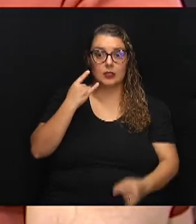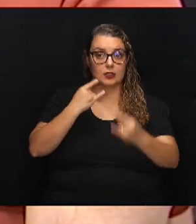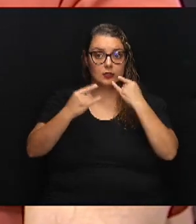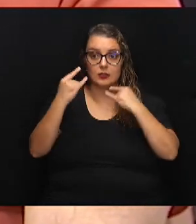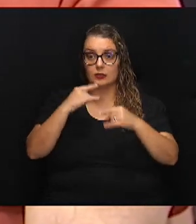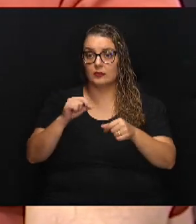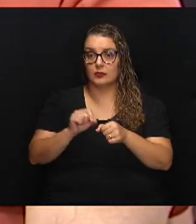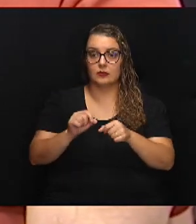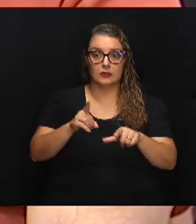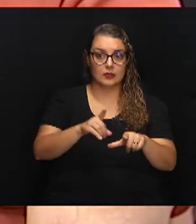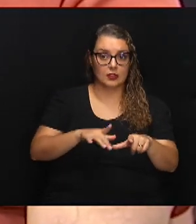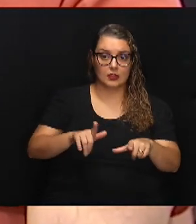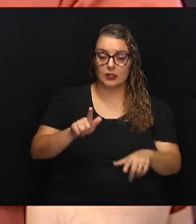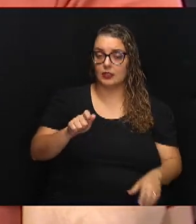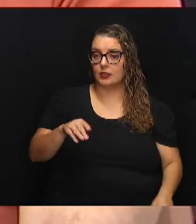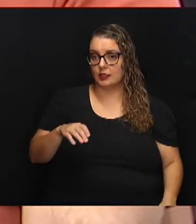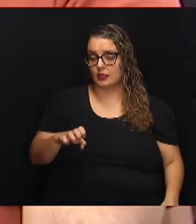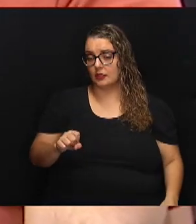fazer design de games,